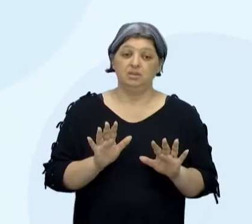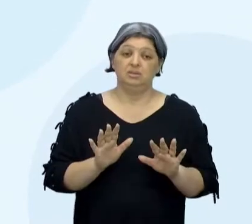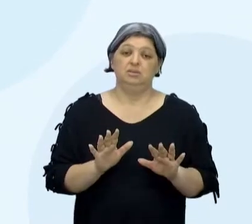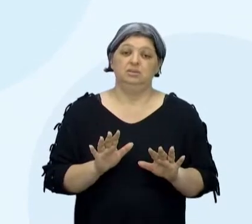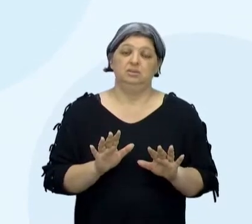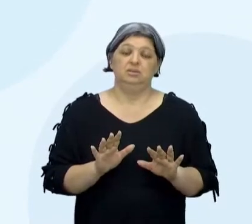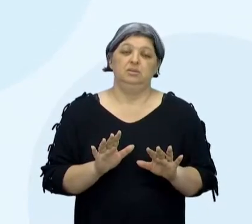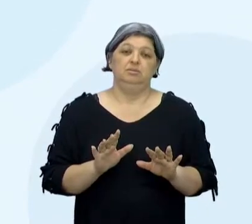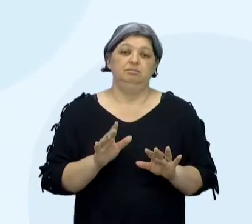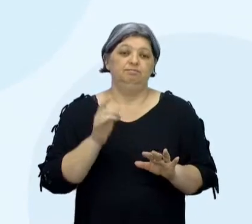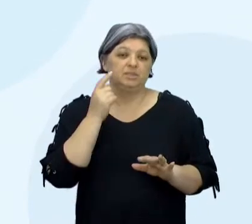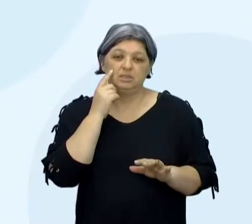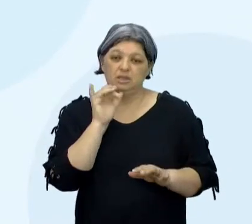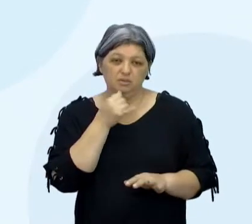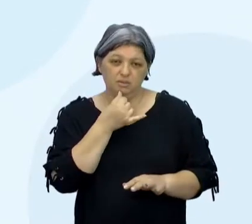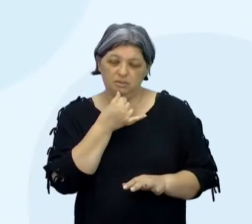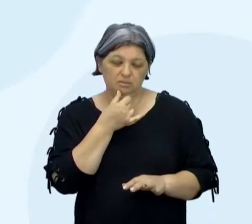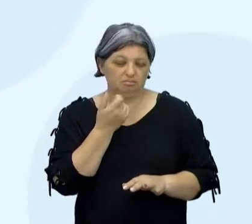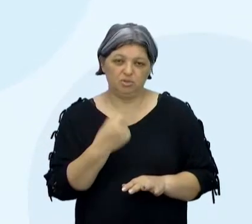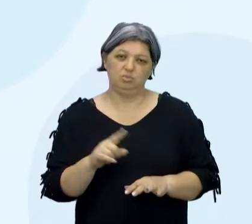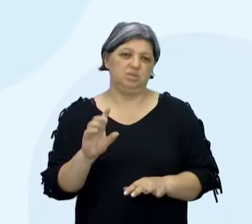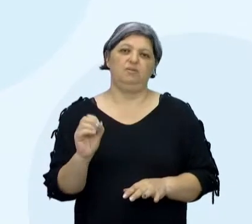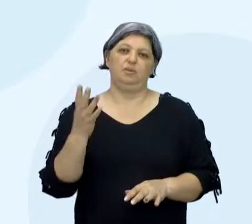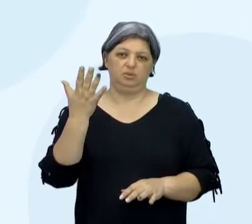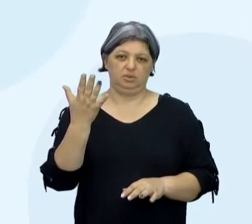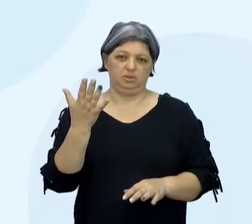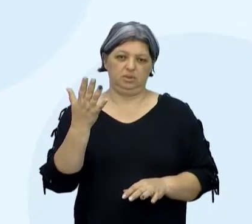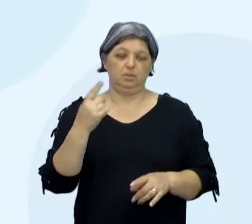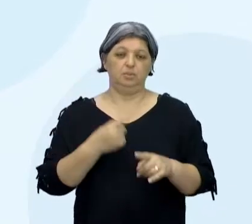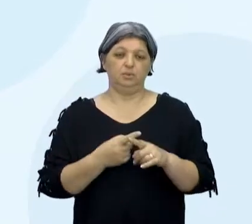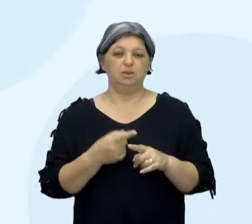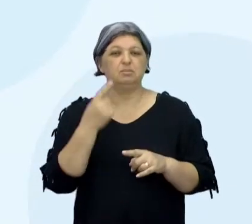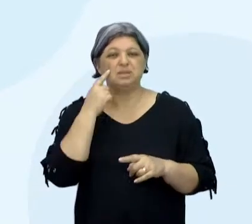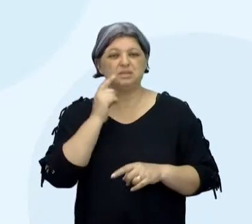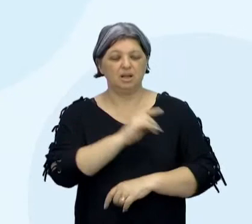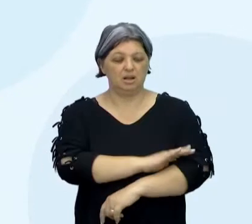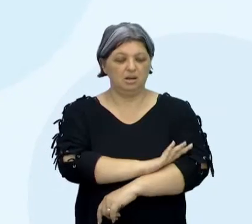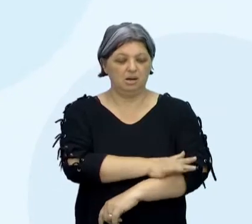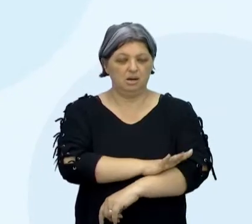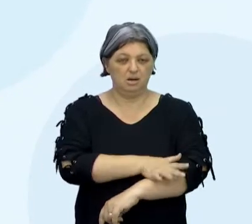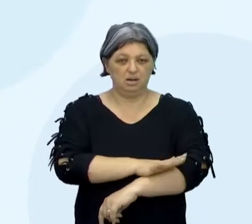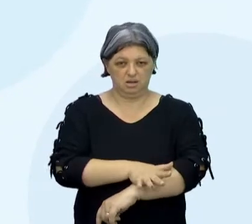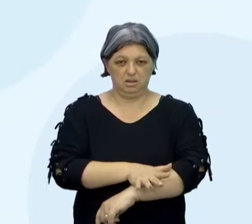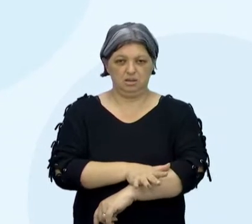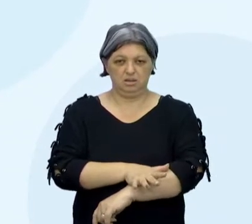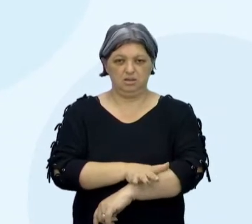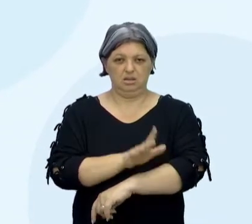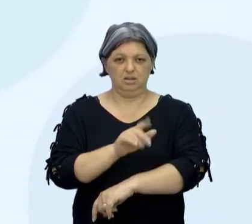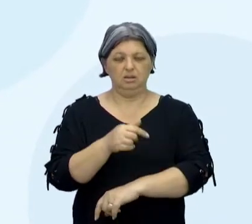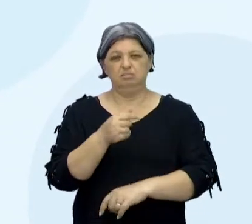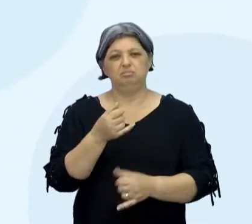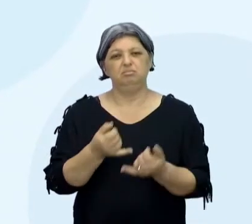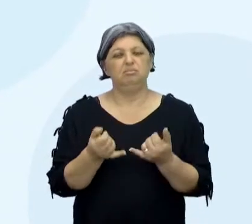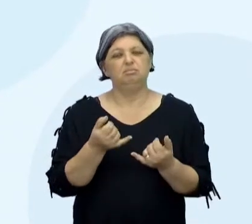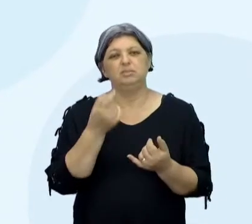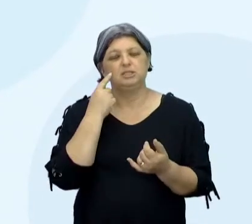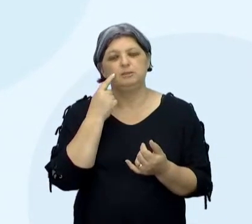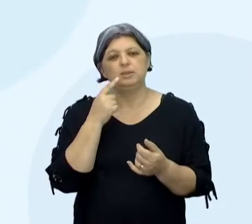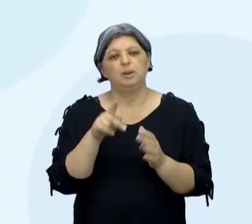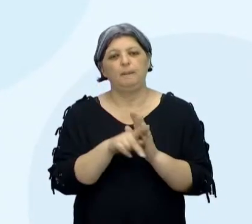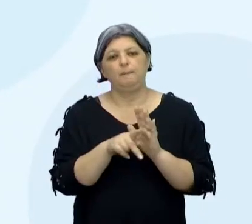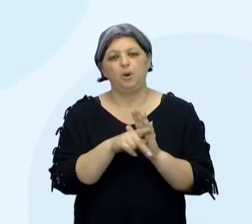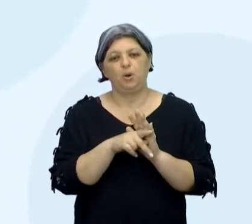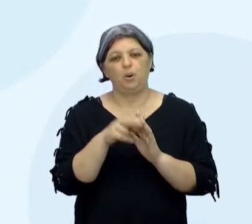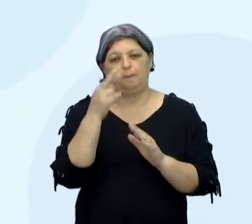deveria ocorrer né porque racismo denota que uma raça é pura ou uma raça é